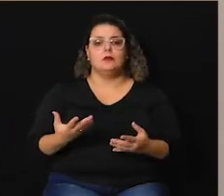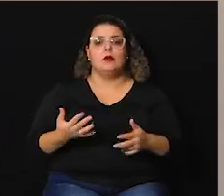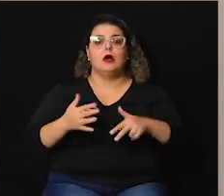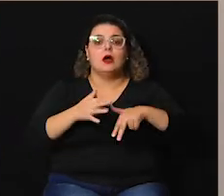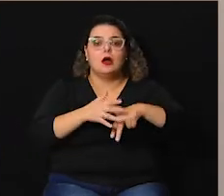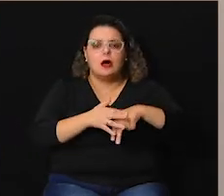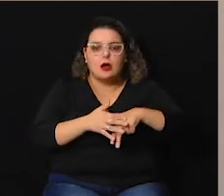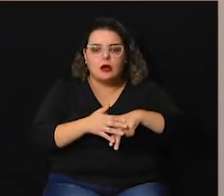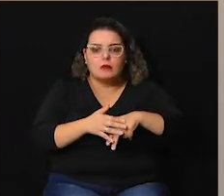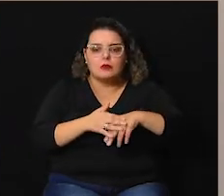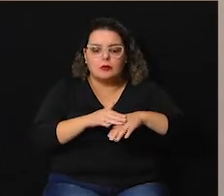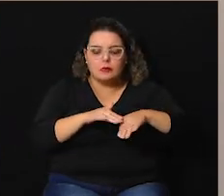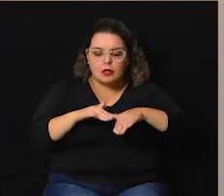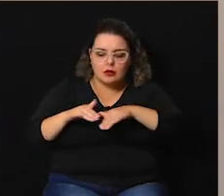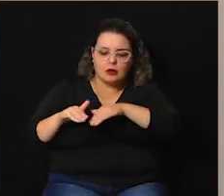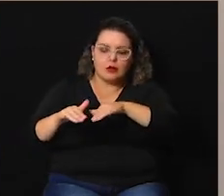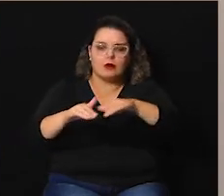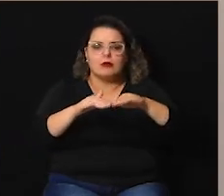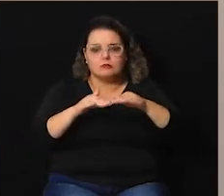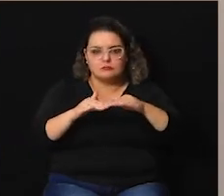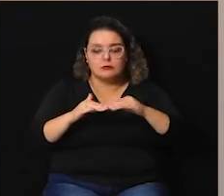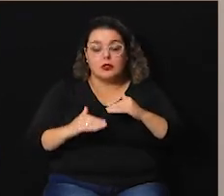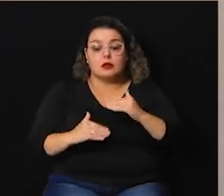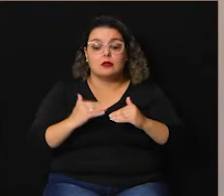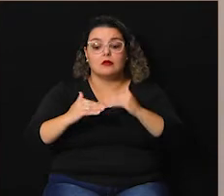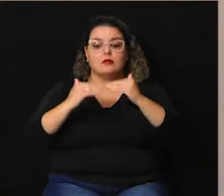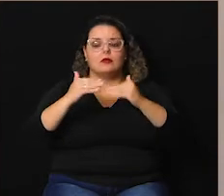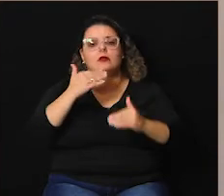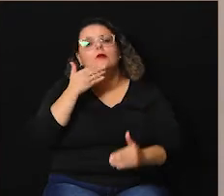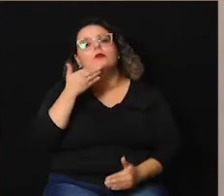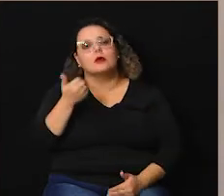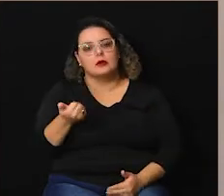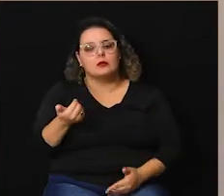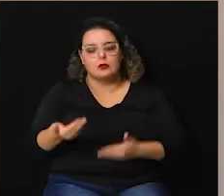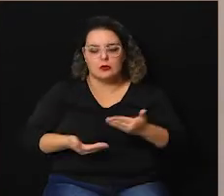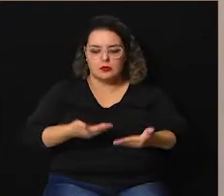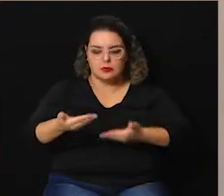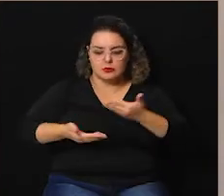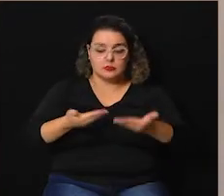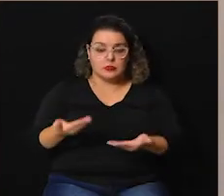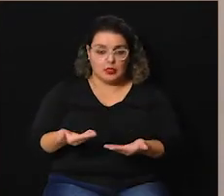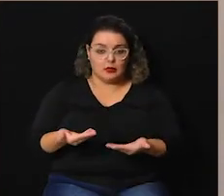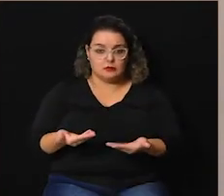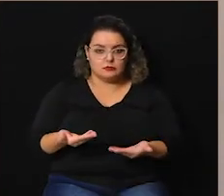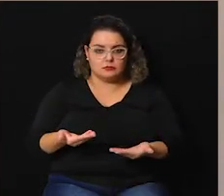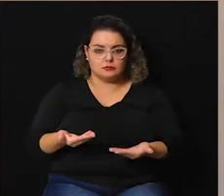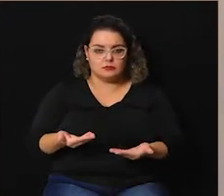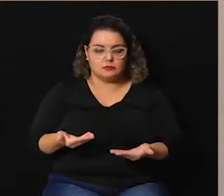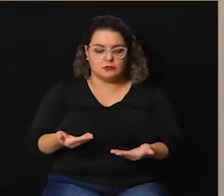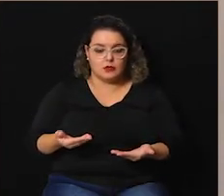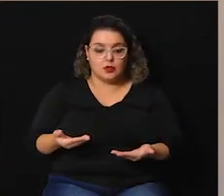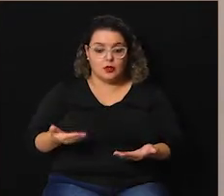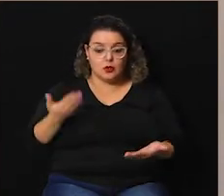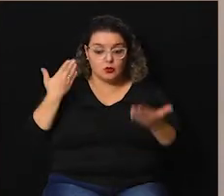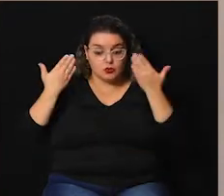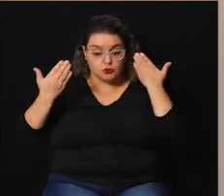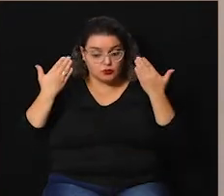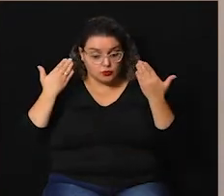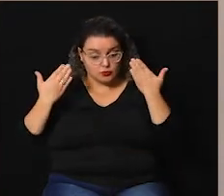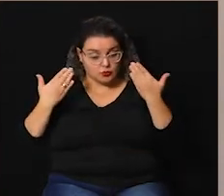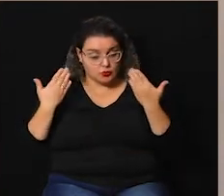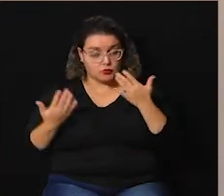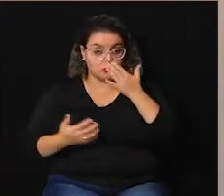paciente tenha uma estabilidade e até evolua melhor com os outros tratamentos. Do ponto de vista